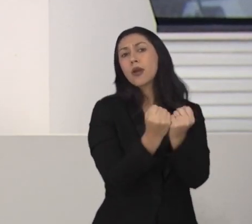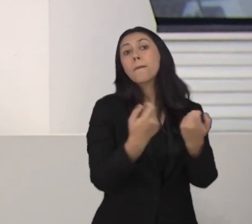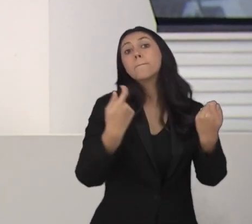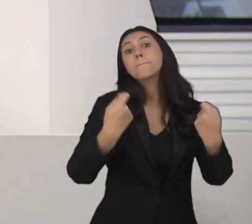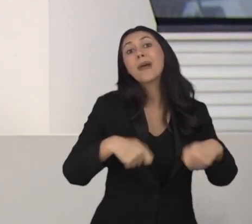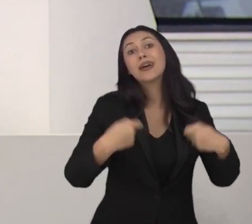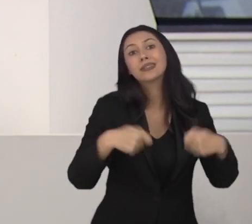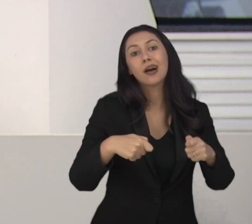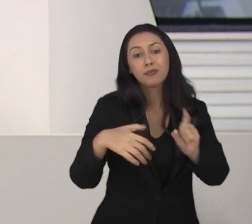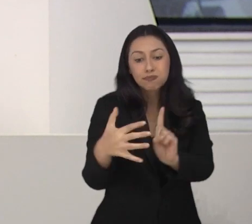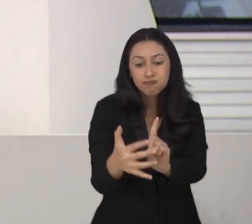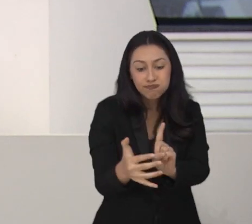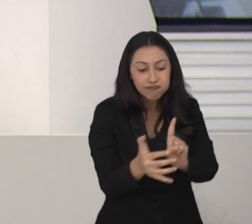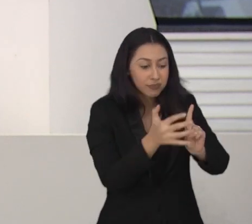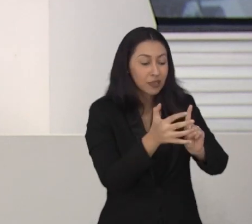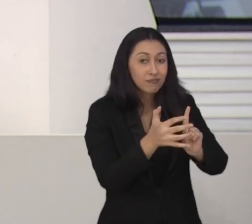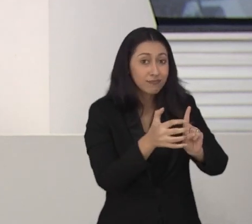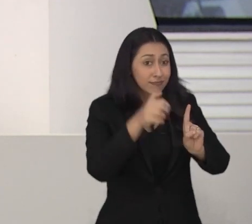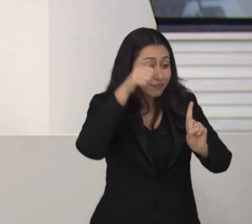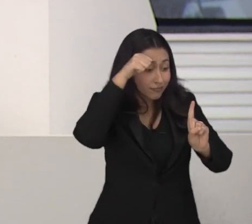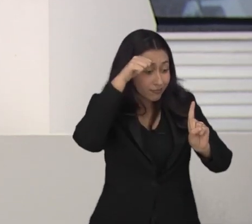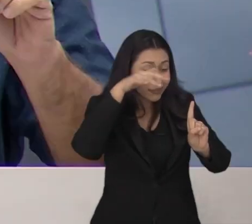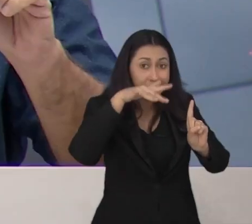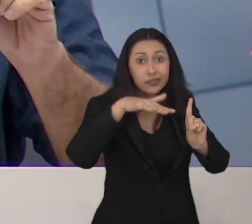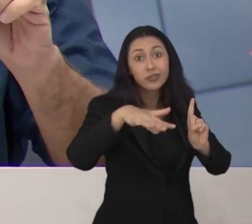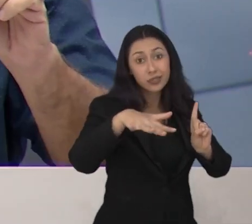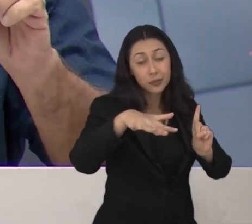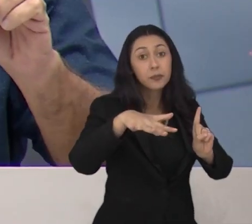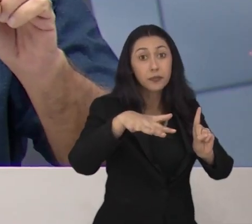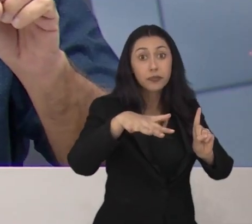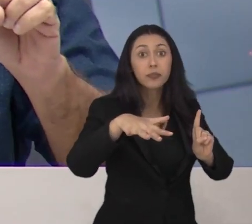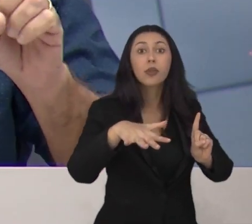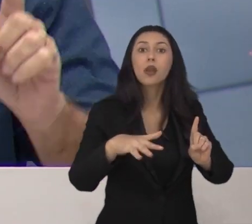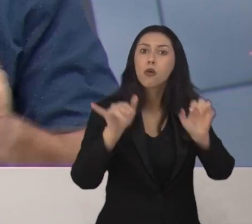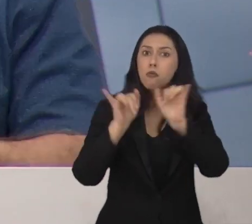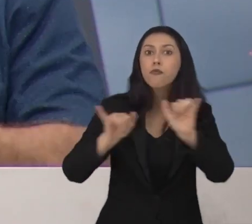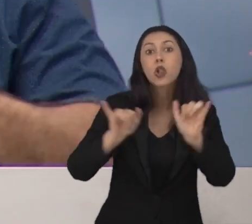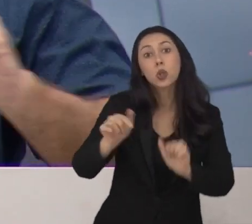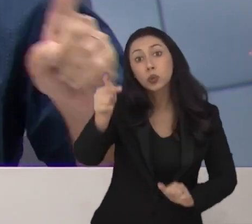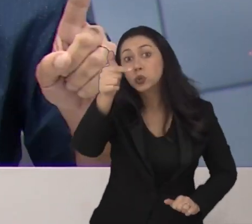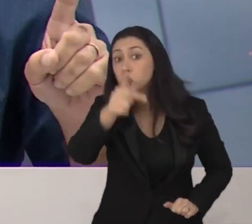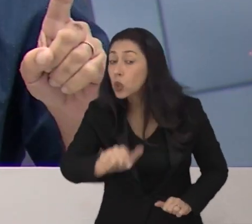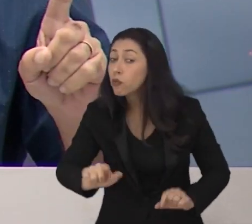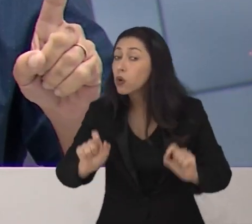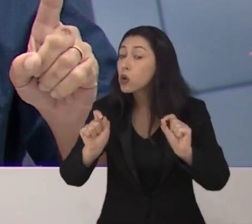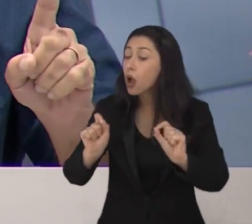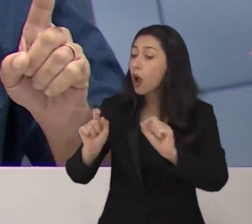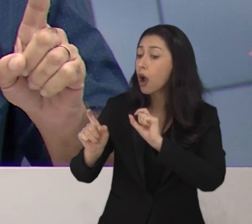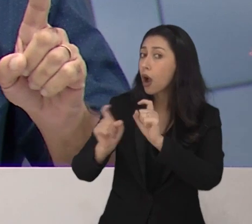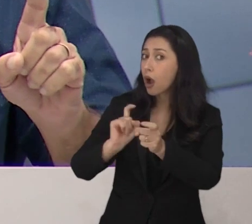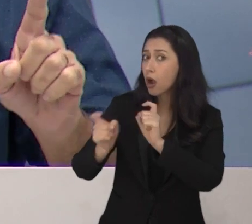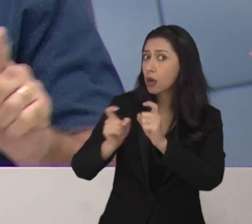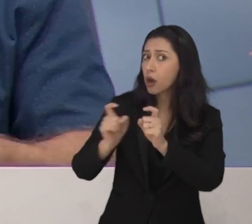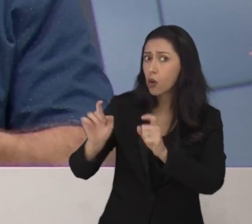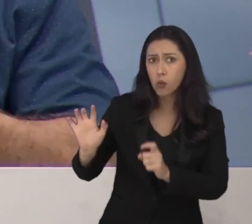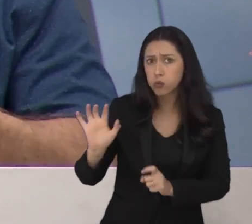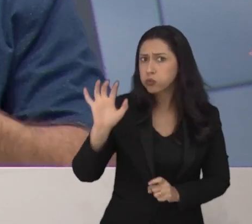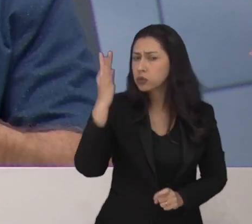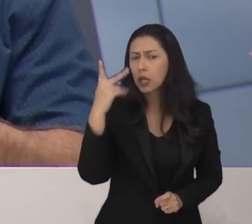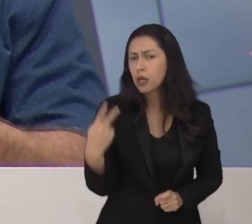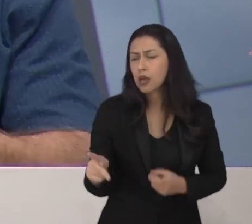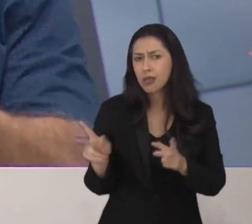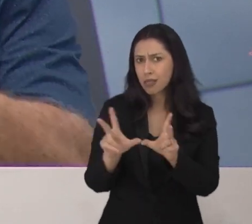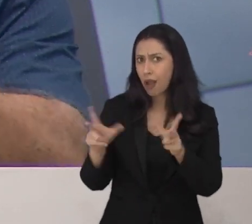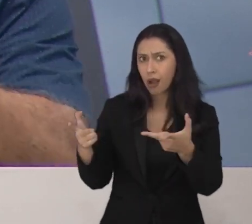necessidade do acolhimento de pessoas com um transtorno do espectro autista e reiterou que uma reunião recente sobre o tema realizada